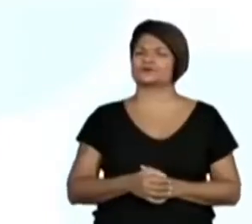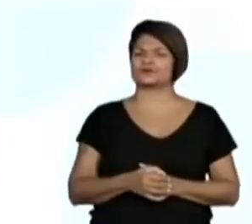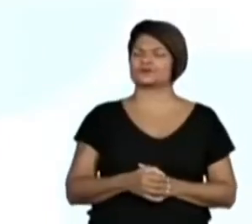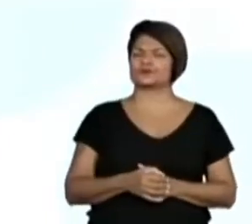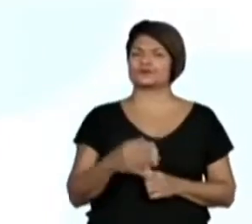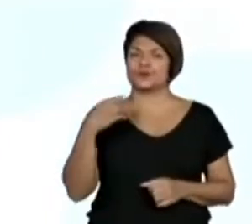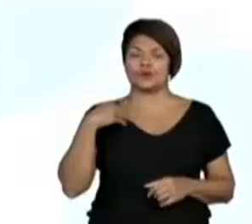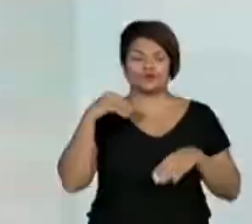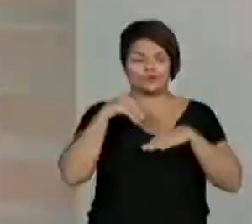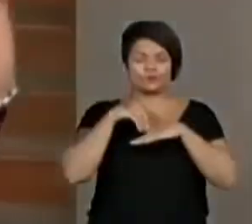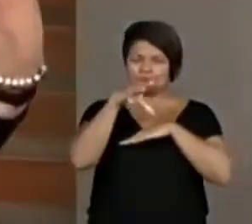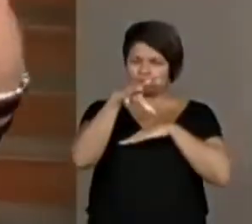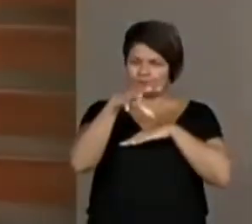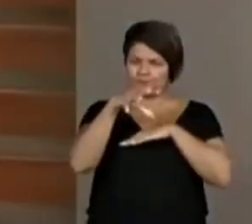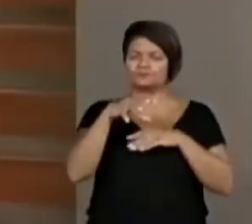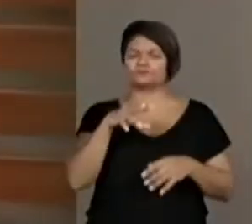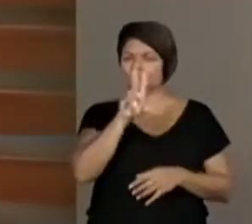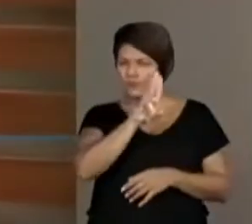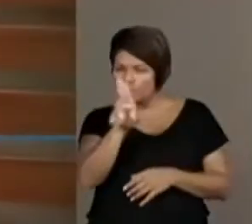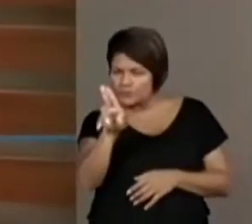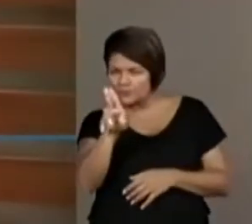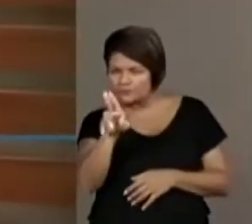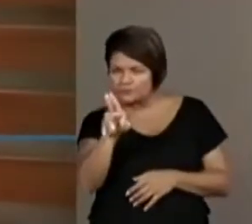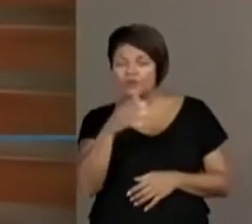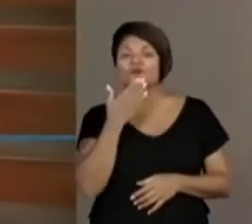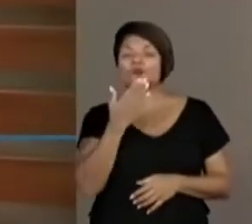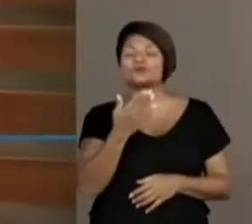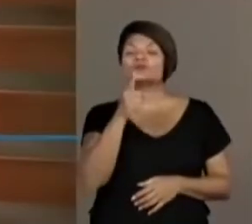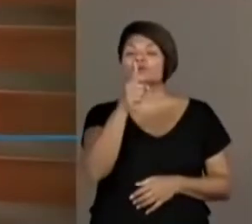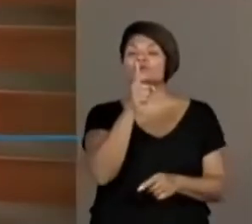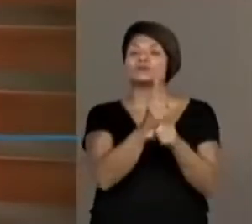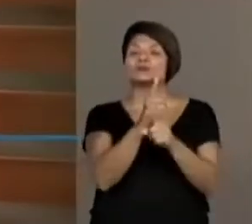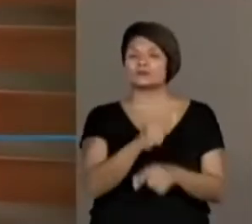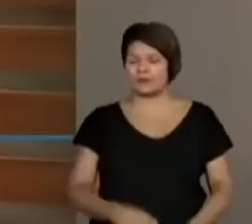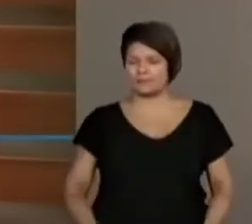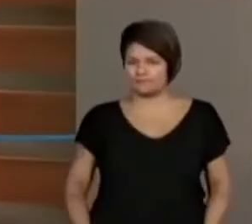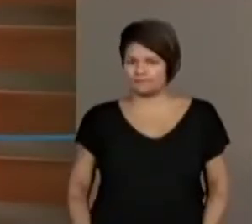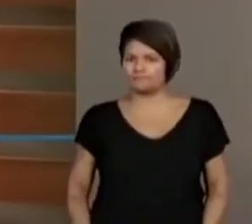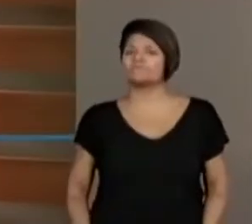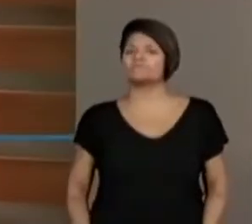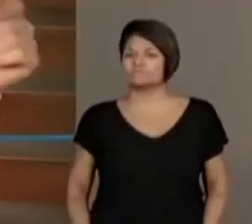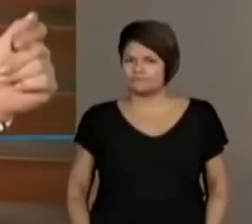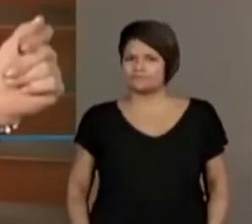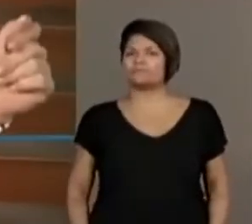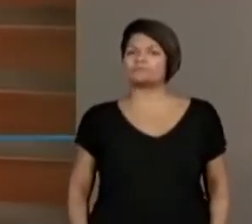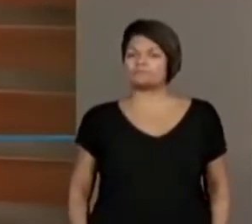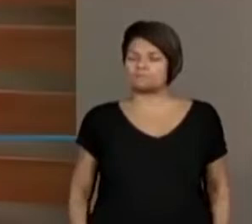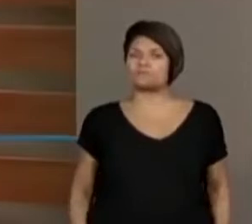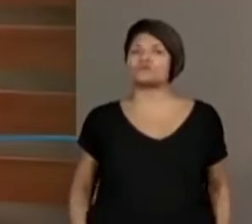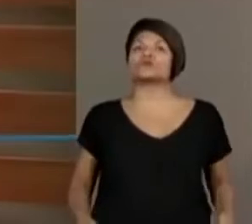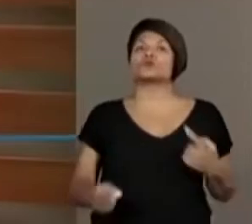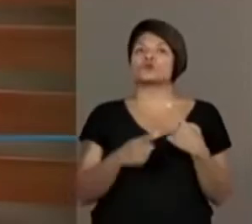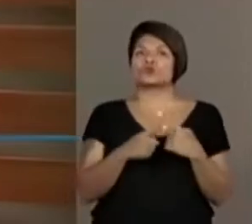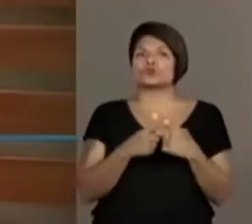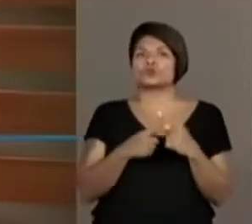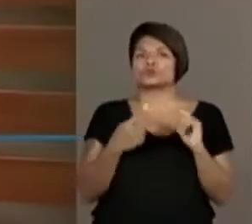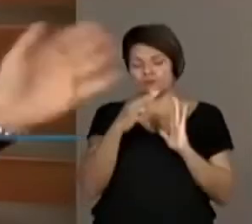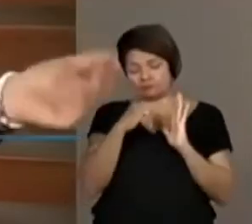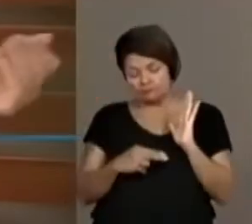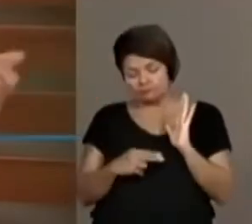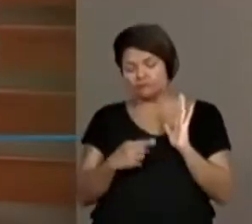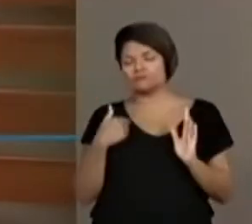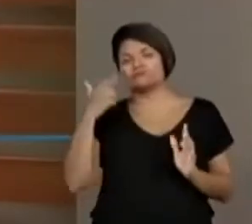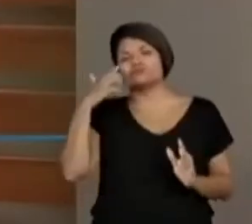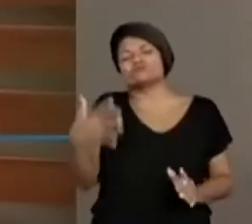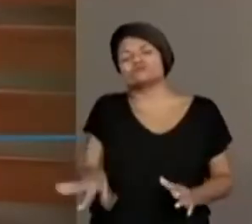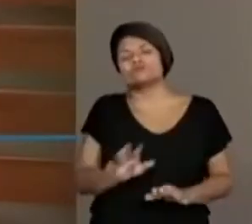vou dizer o nome de uma delas e vou pedir para eles localizarem. Porque daí eu faço aquele aluno que já está craque na leitura já fazer. Porque